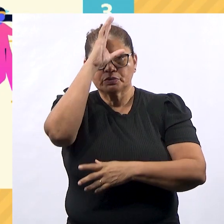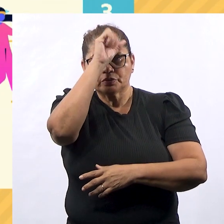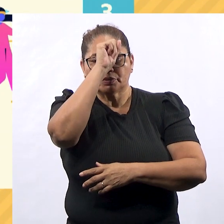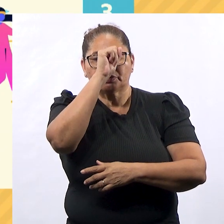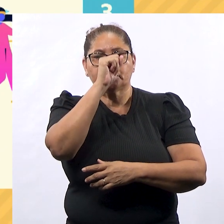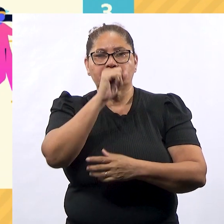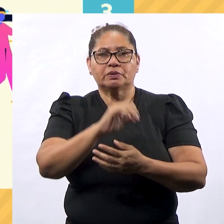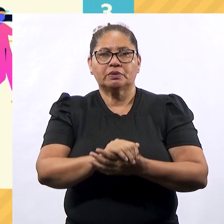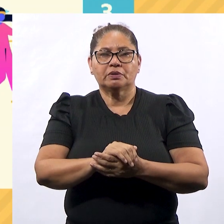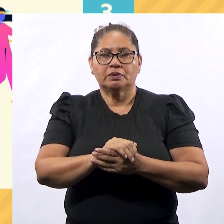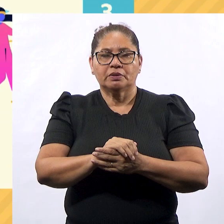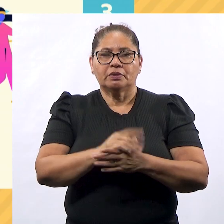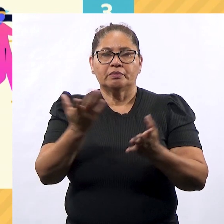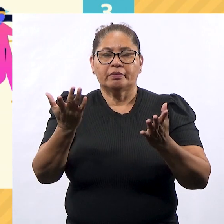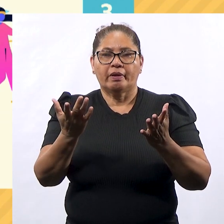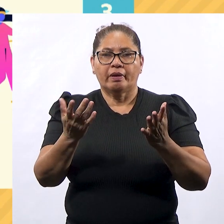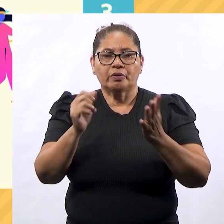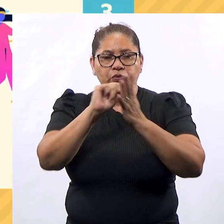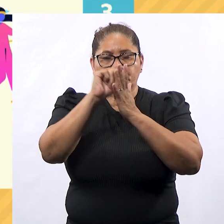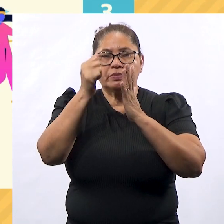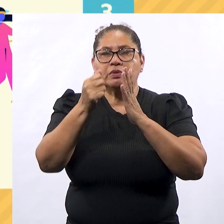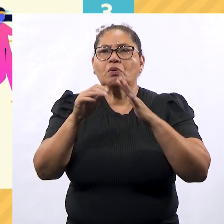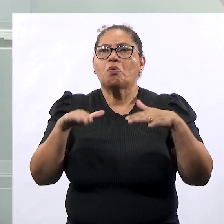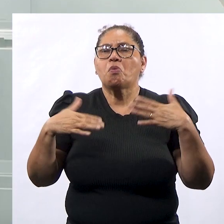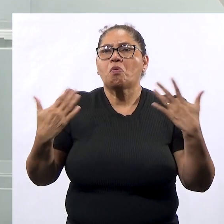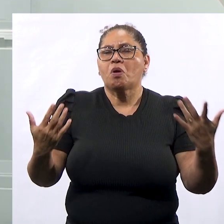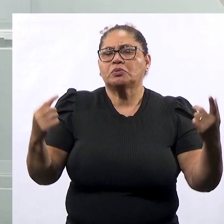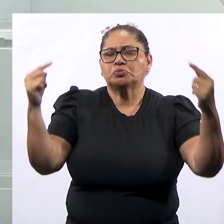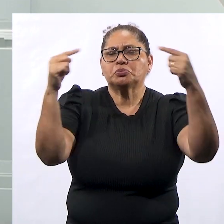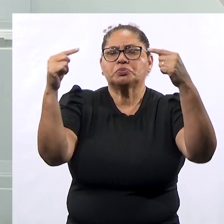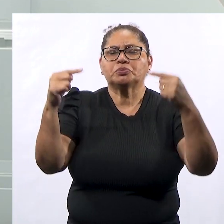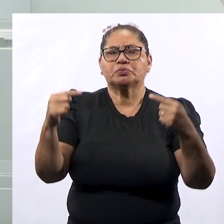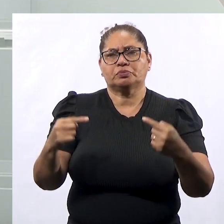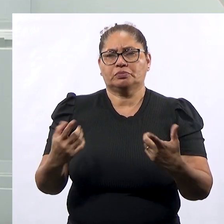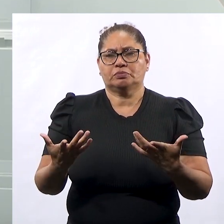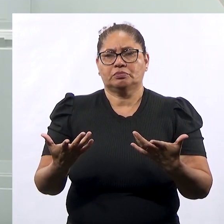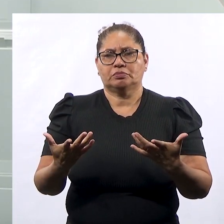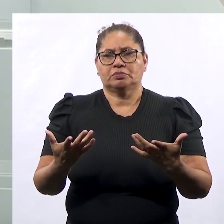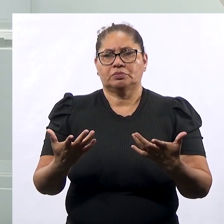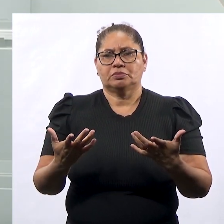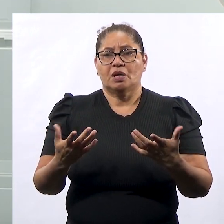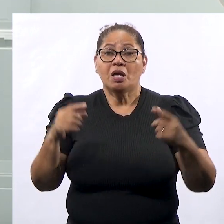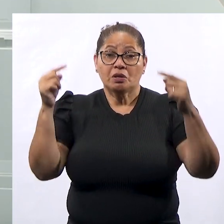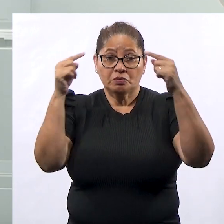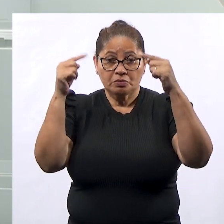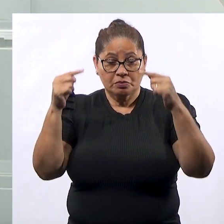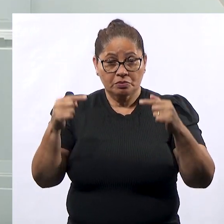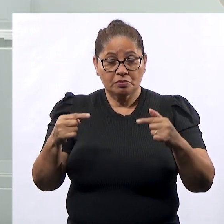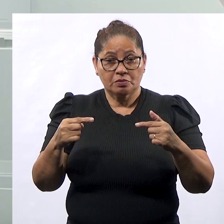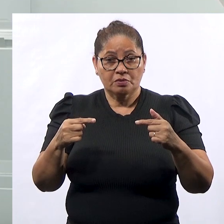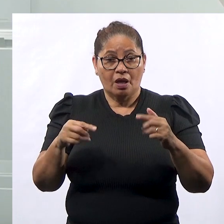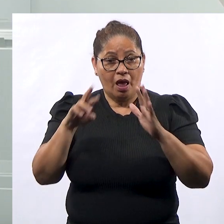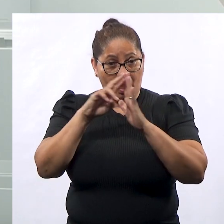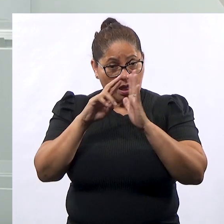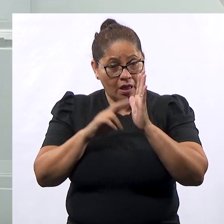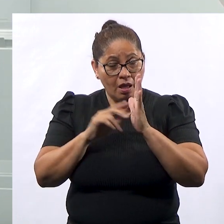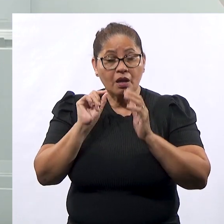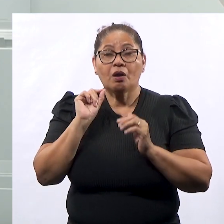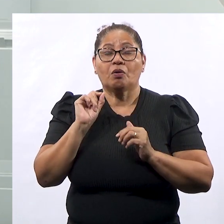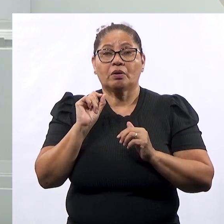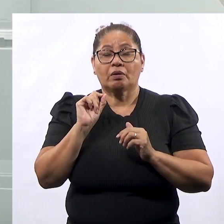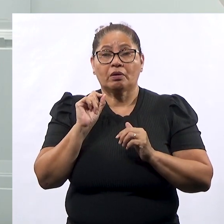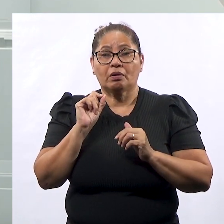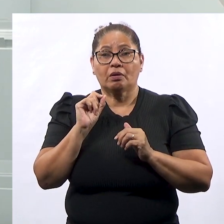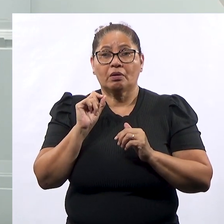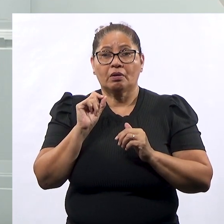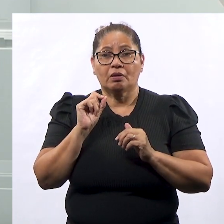de aprendizagem e parâmetros. Quais são esses critérios e esses parâmetros? Bom, esses critérios e esses parâmetros, eles vão